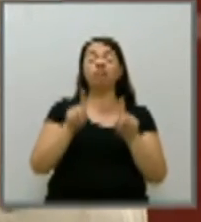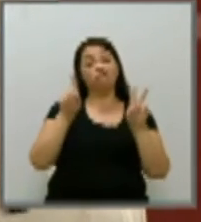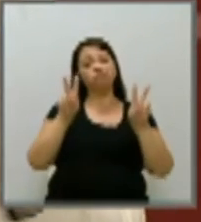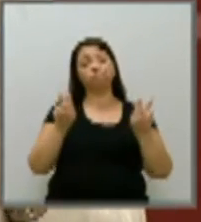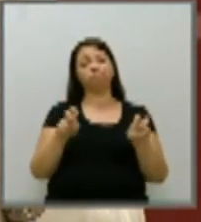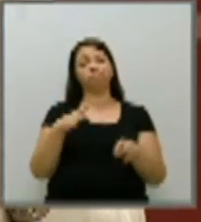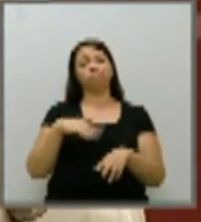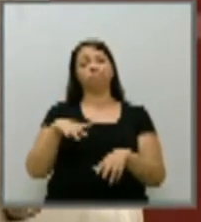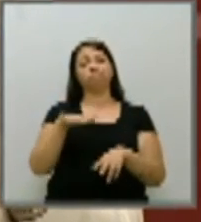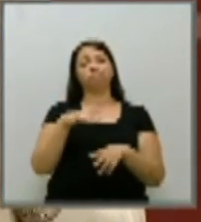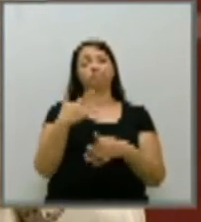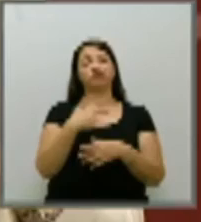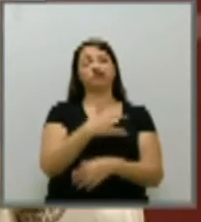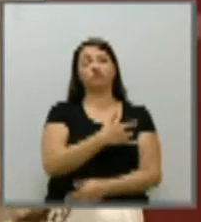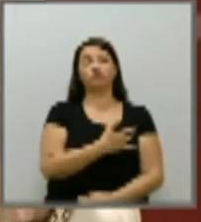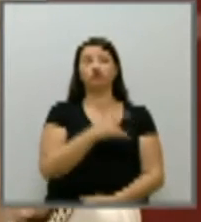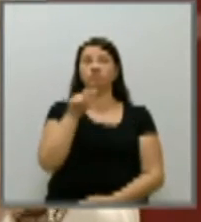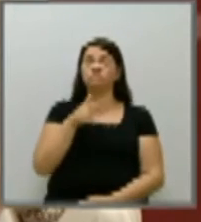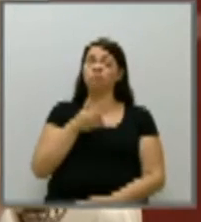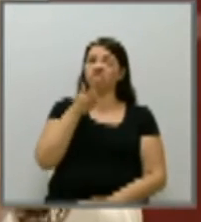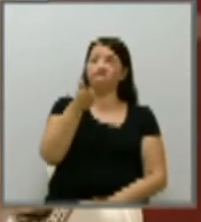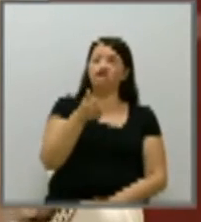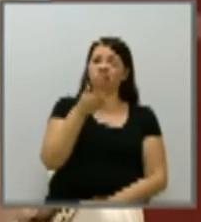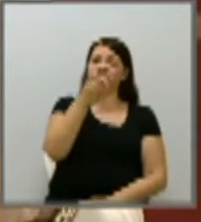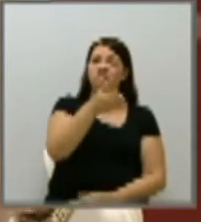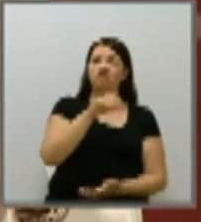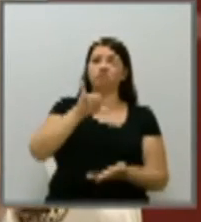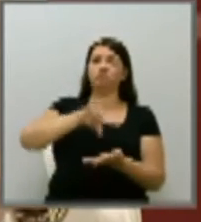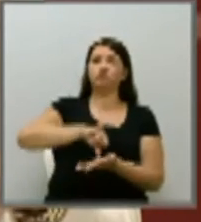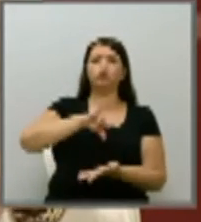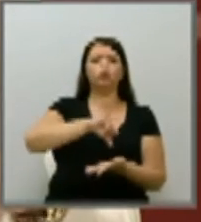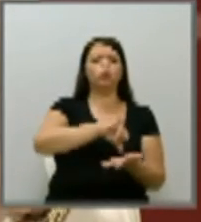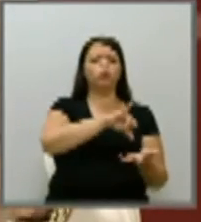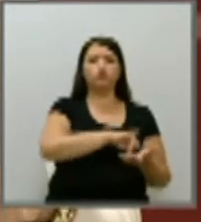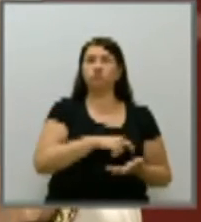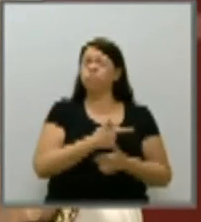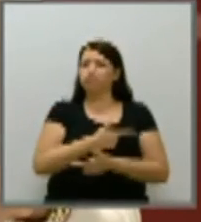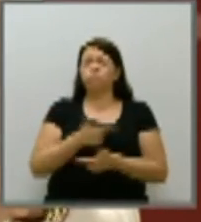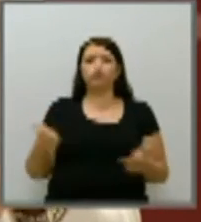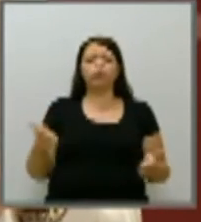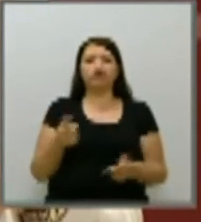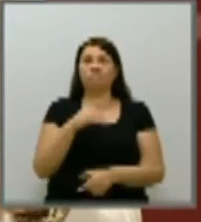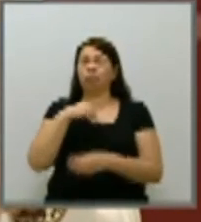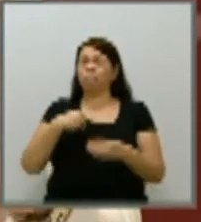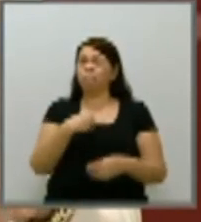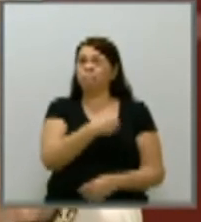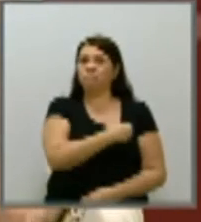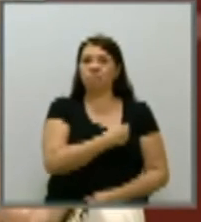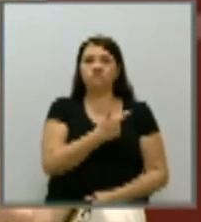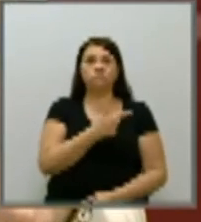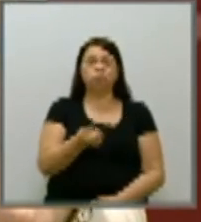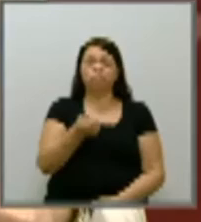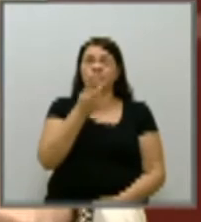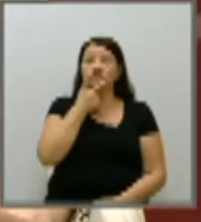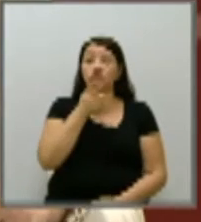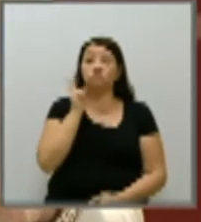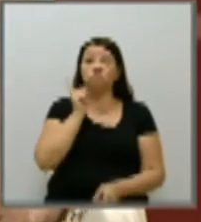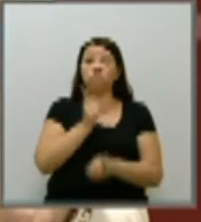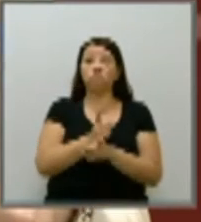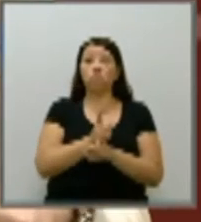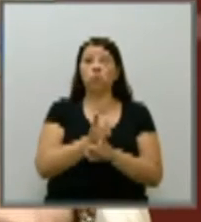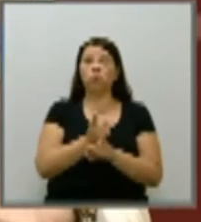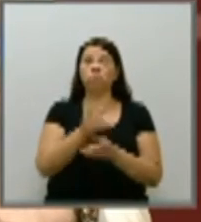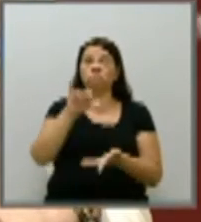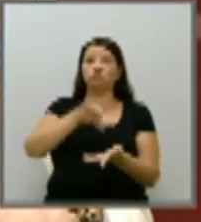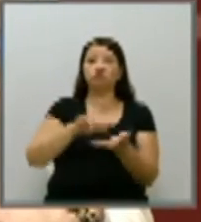As pessoas vão nos postos de saúde, não tem médico, não tem medicamento, encontram as portas fechadas, como